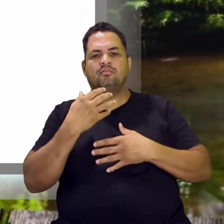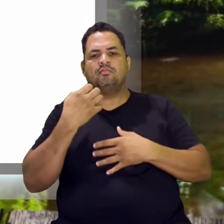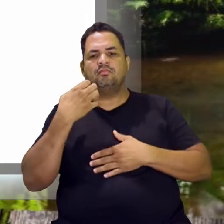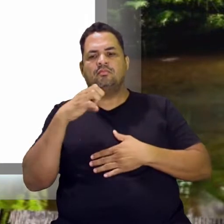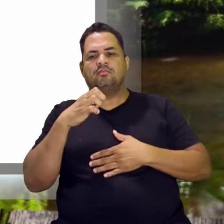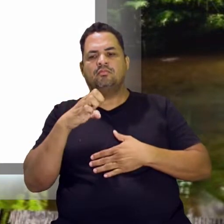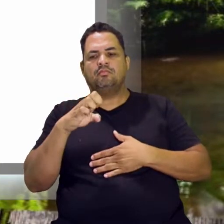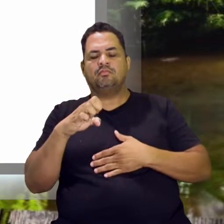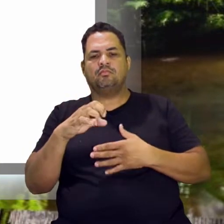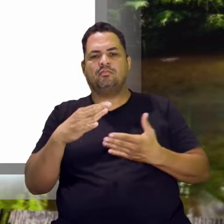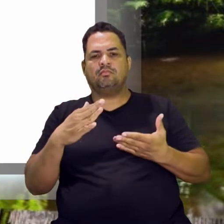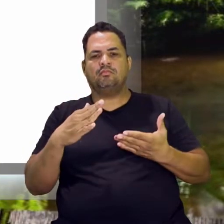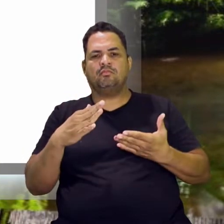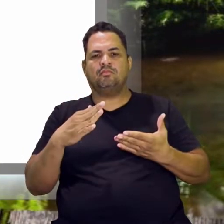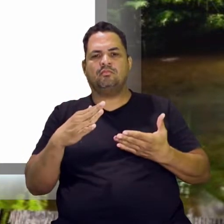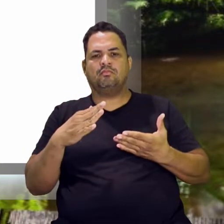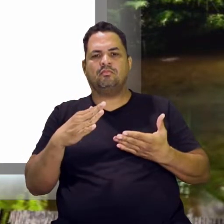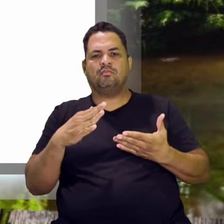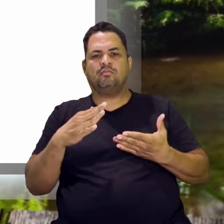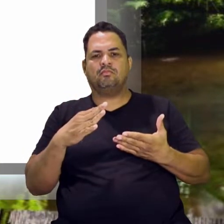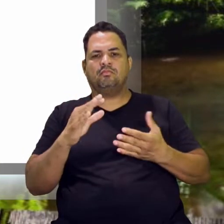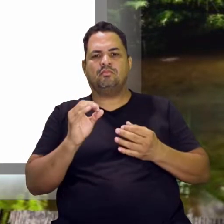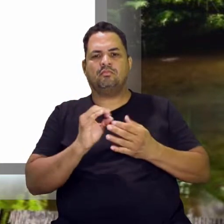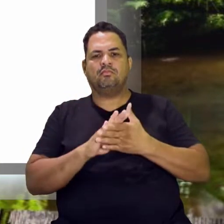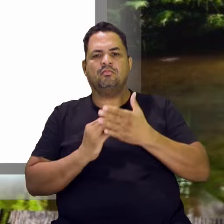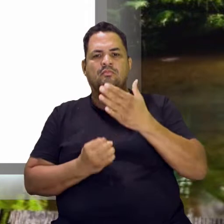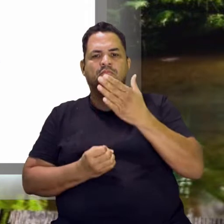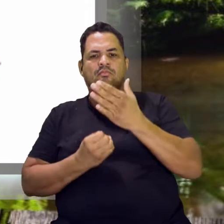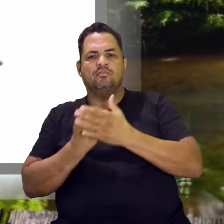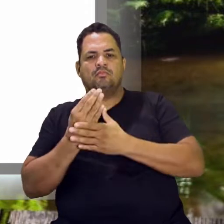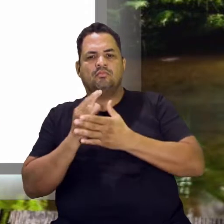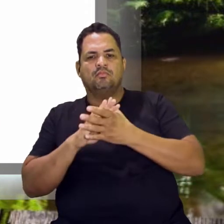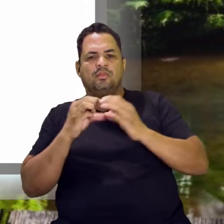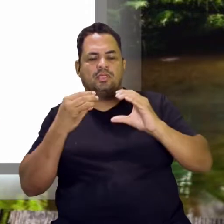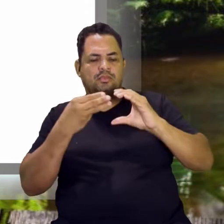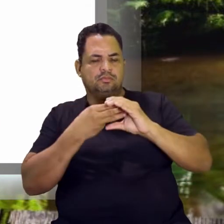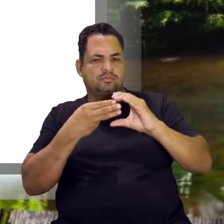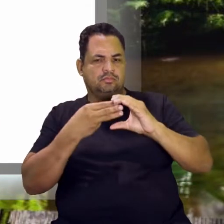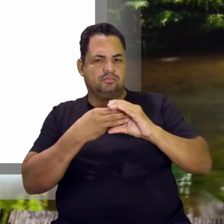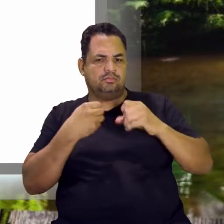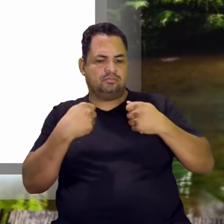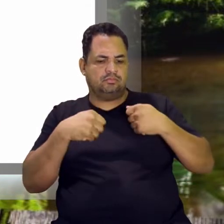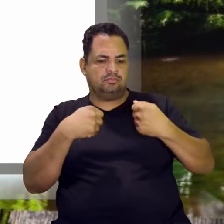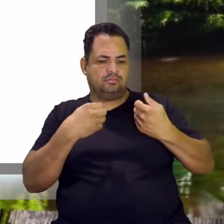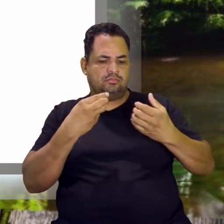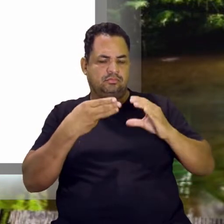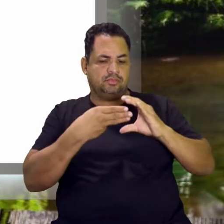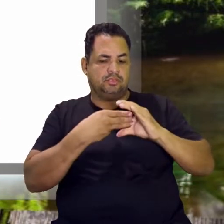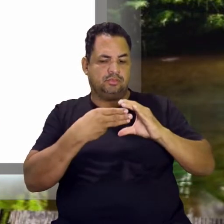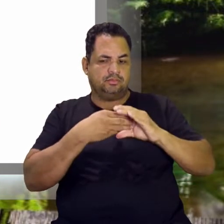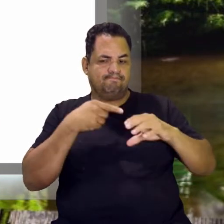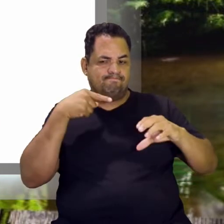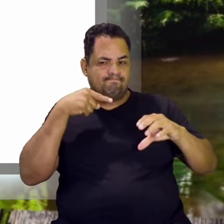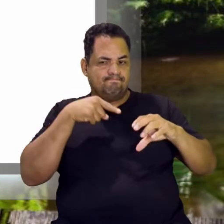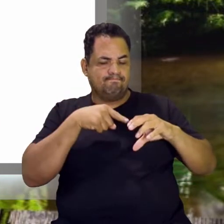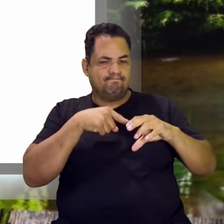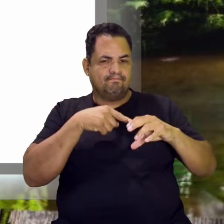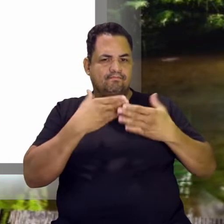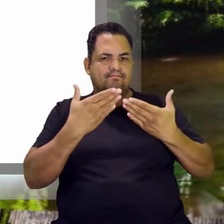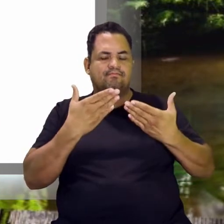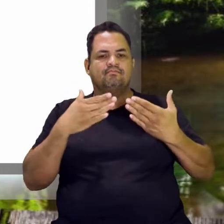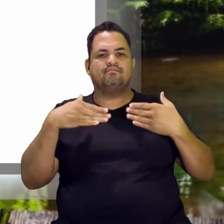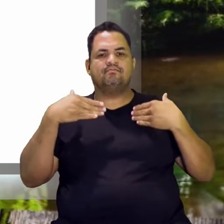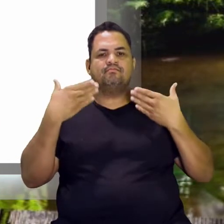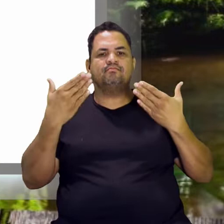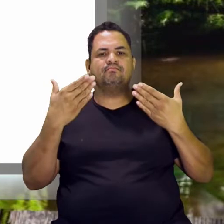de energia, aí a fonte, eles vão lá para as células. As células precisam de energia, né? E